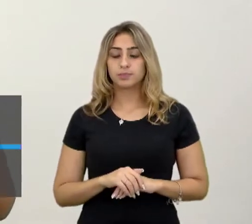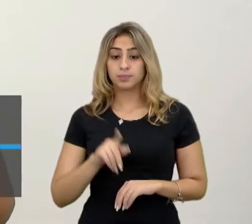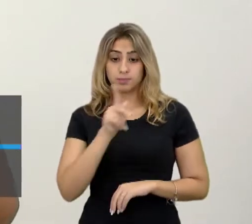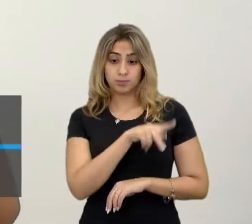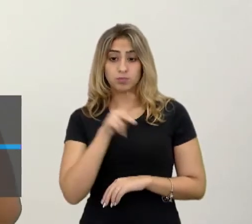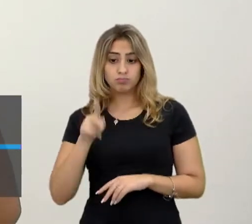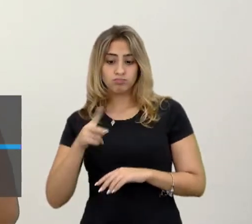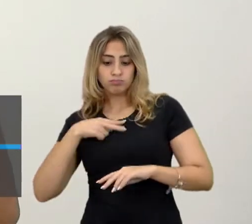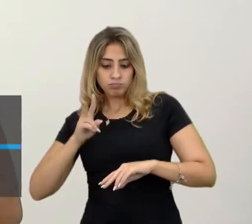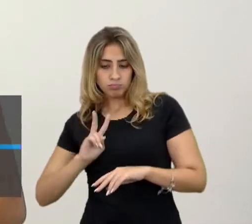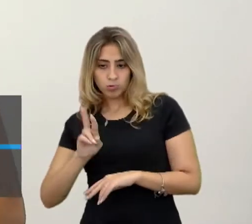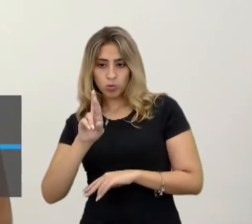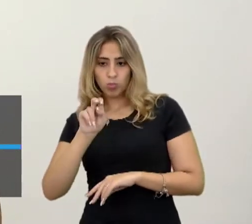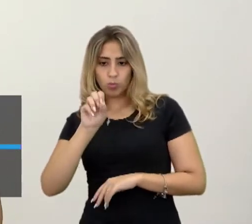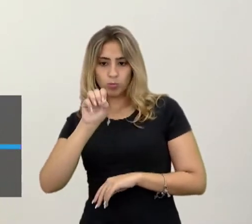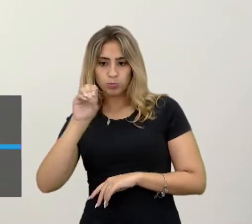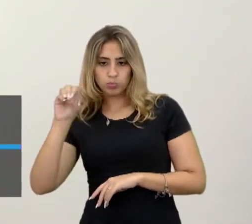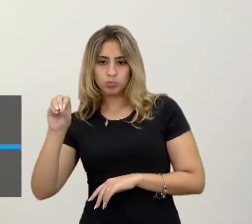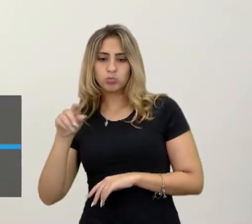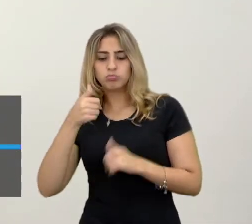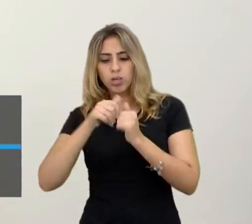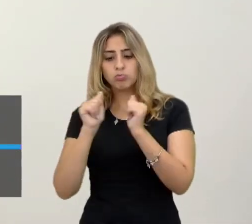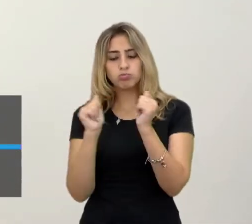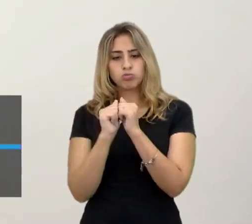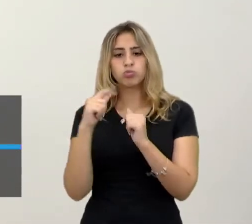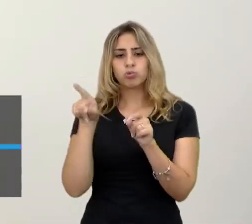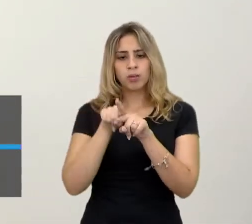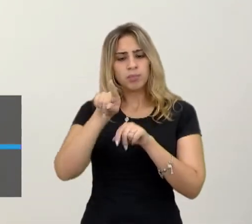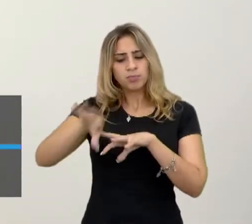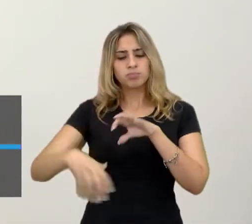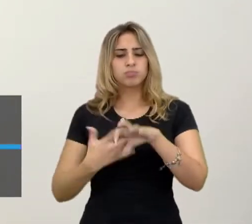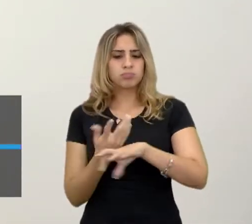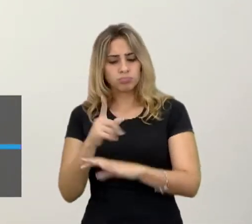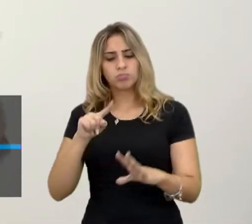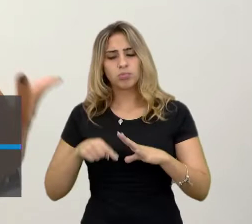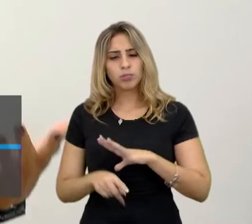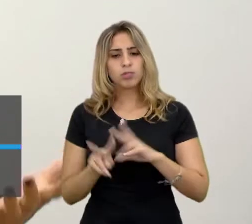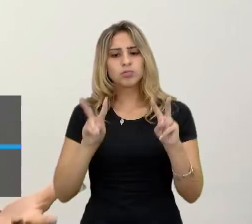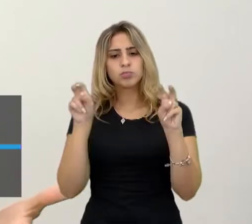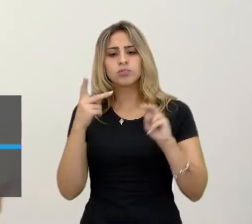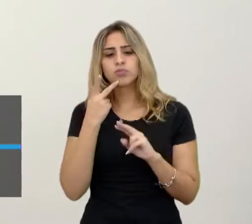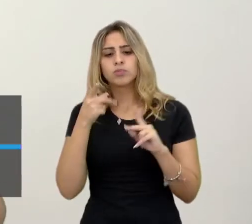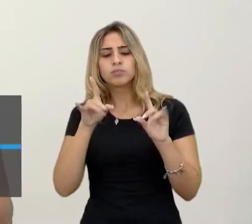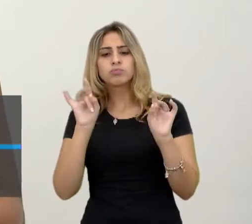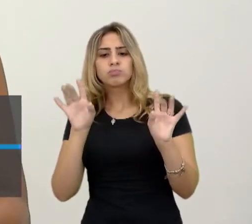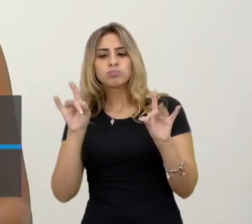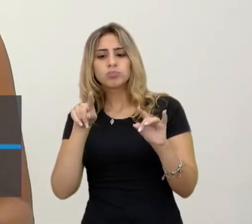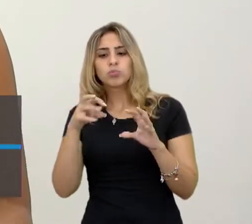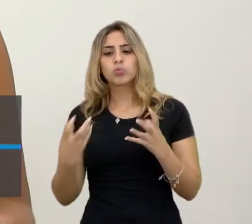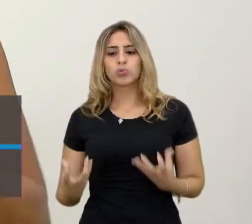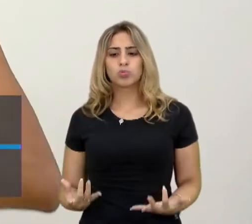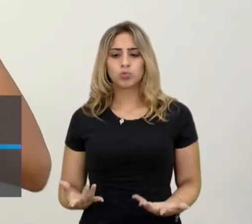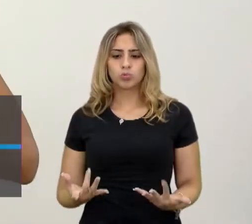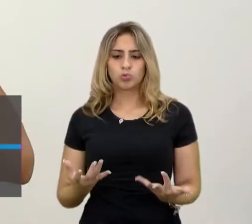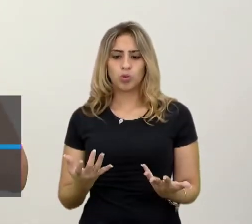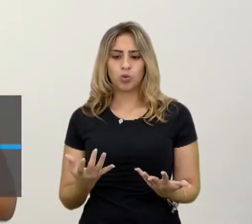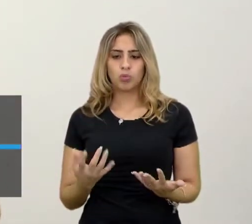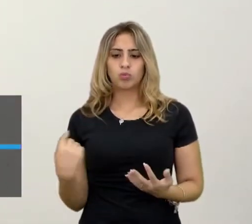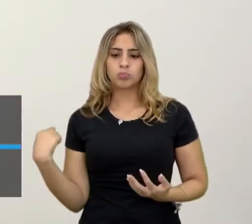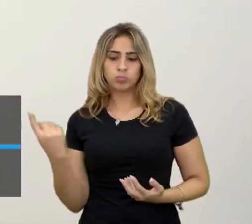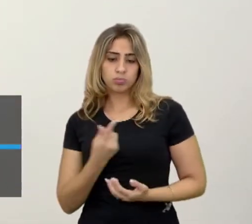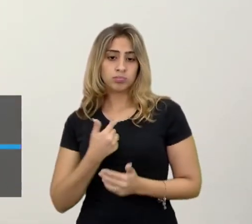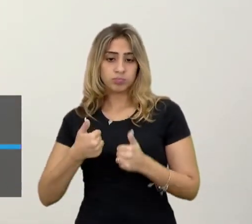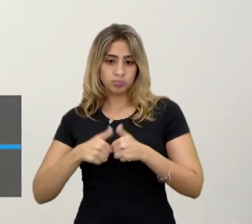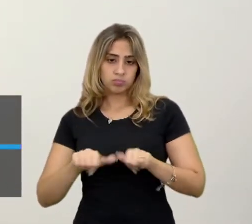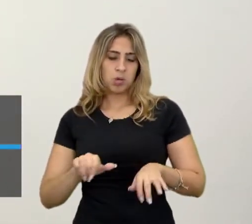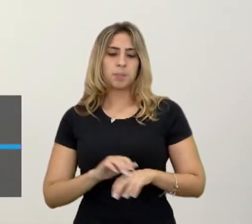dessa mesma unidade curricular, desse aprofundamento, falando aí sobre as especificidades do solo. E a gente está